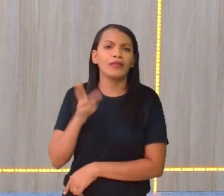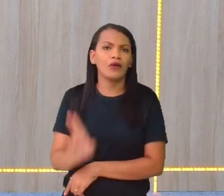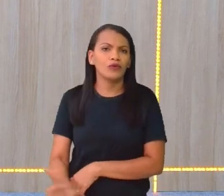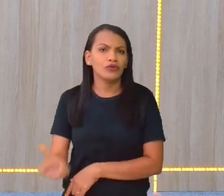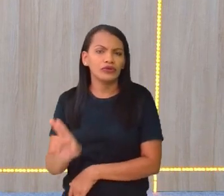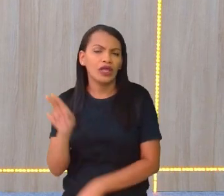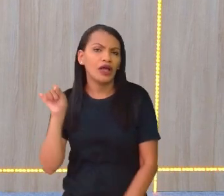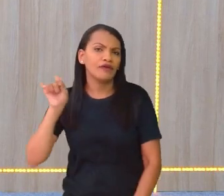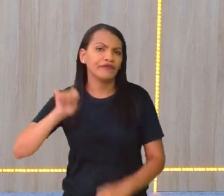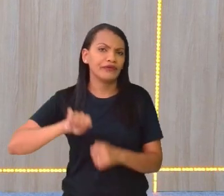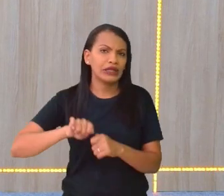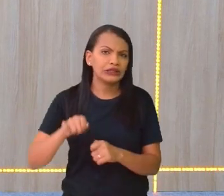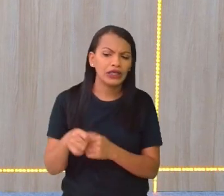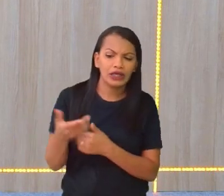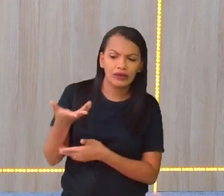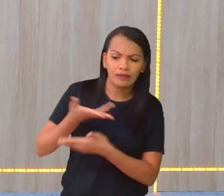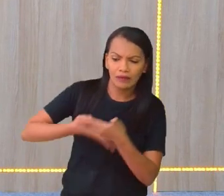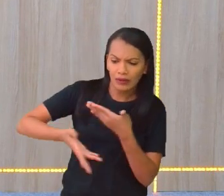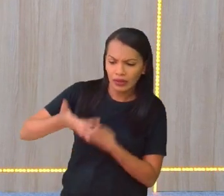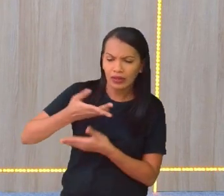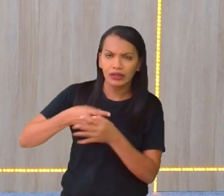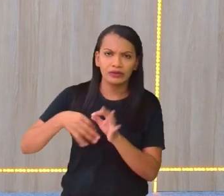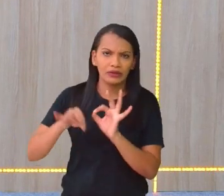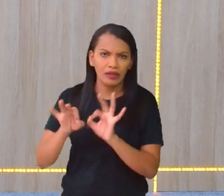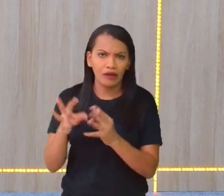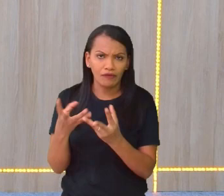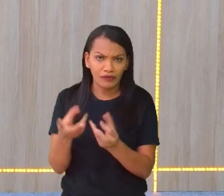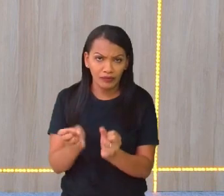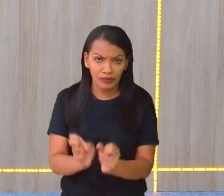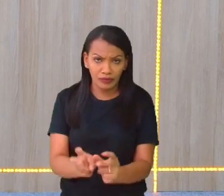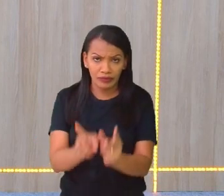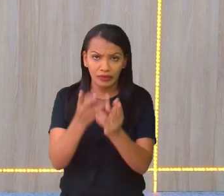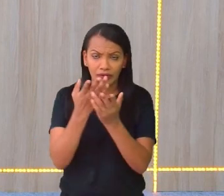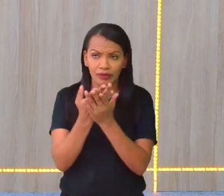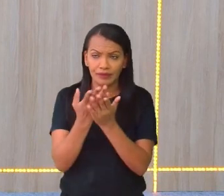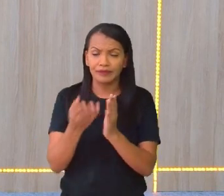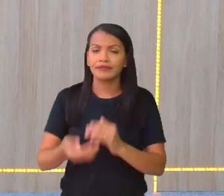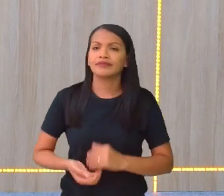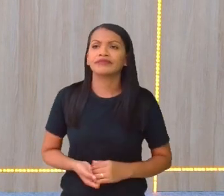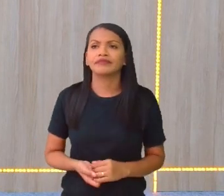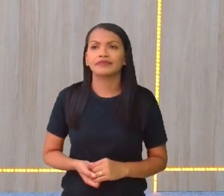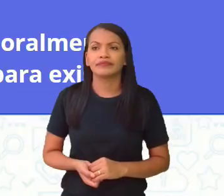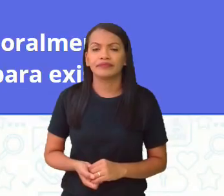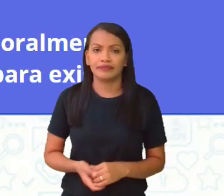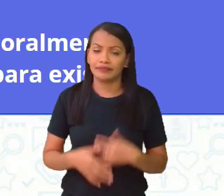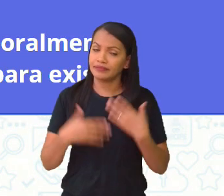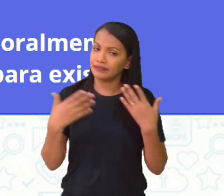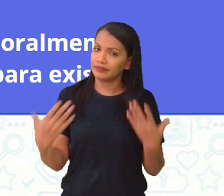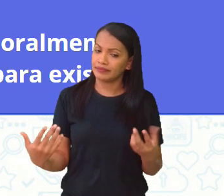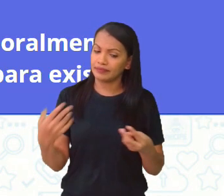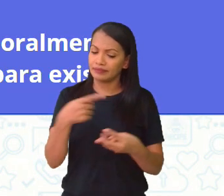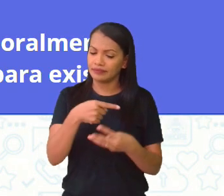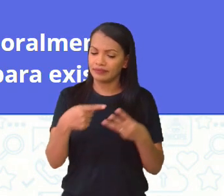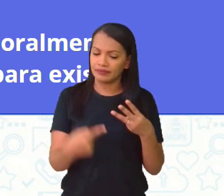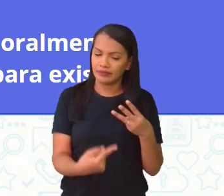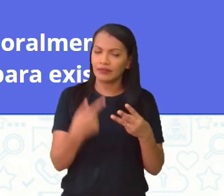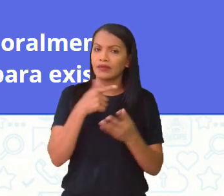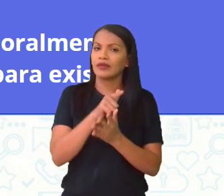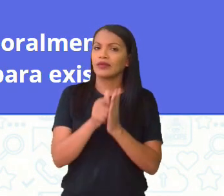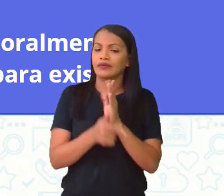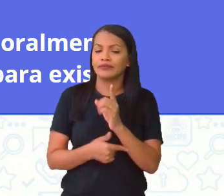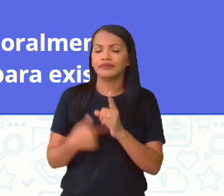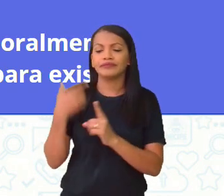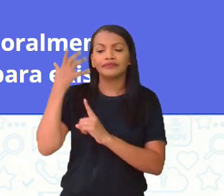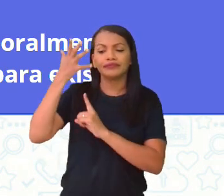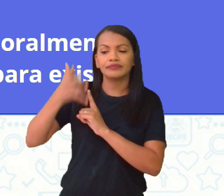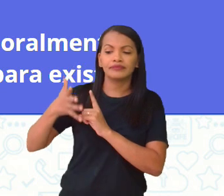inferências, essas interações dessa forma. Então vamos embora. Então esses gêneros aqui, ó,